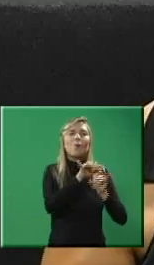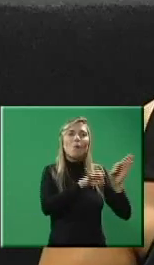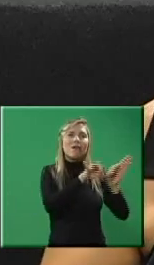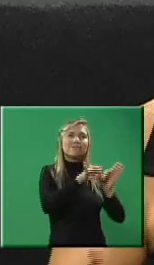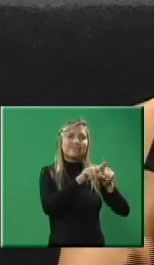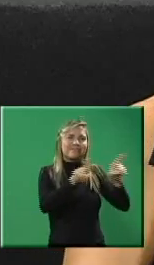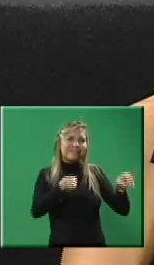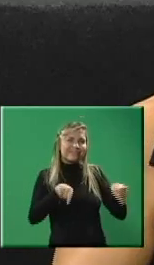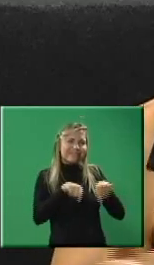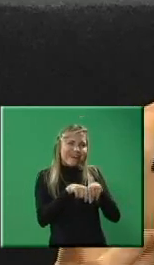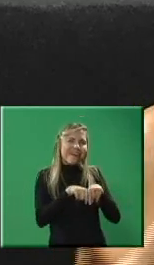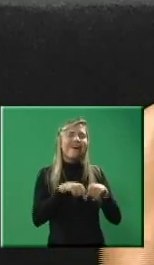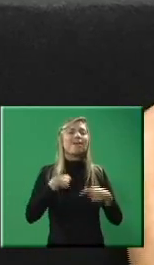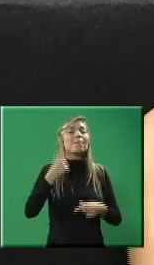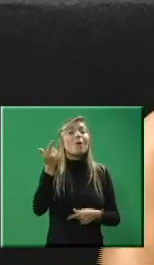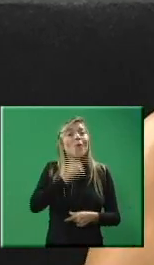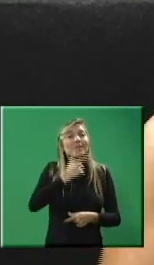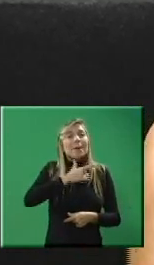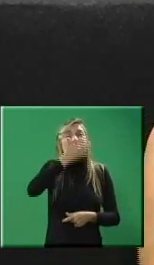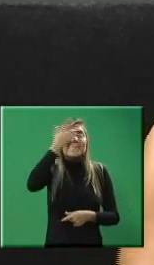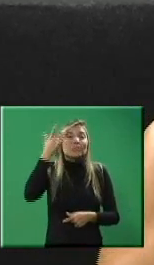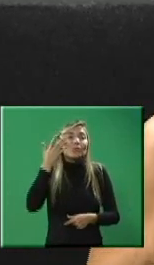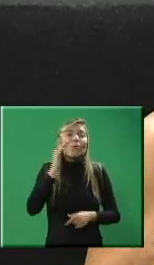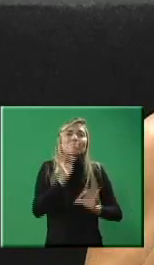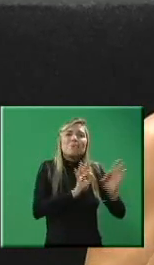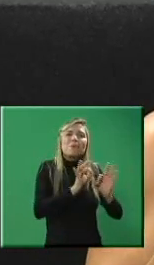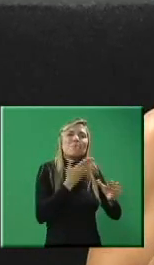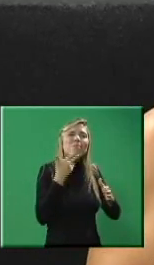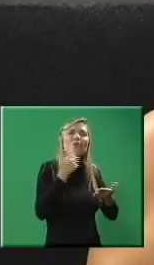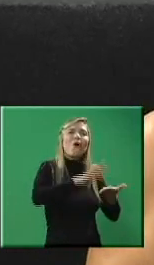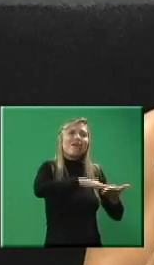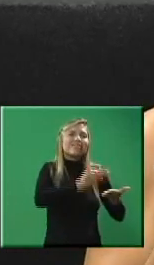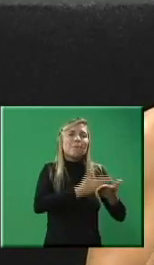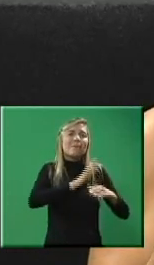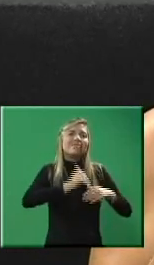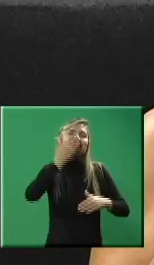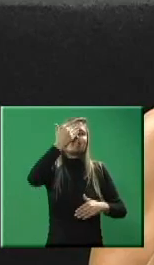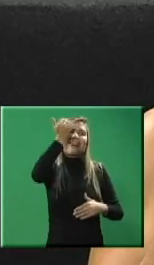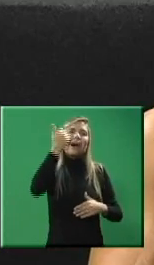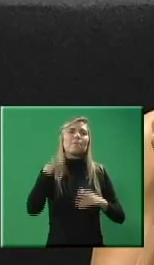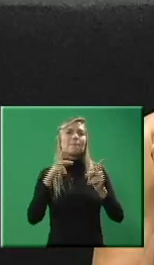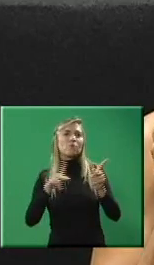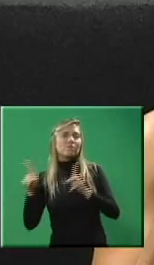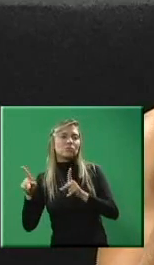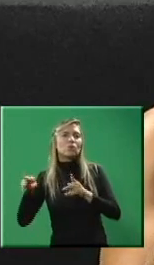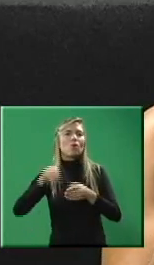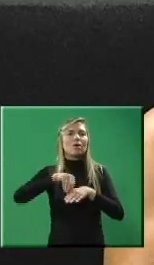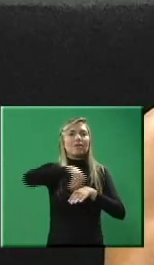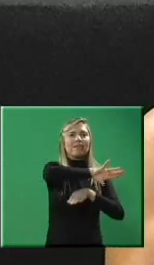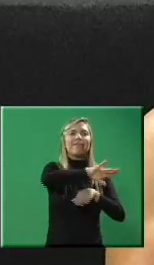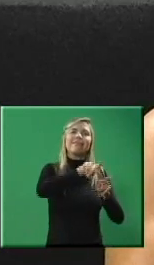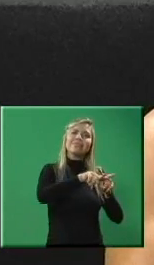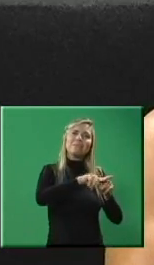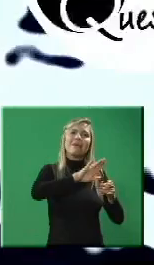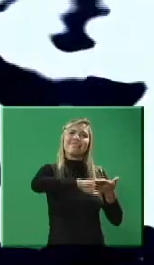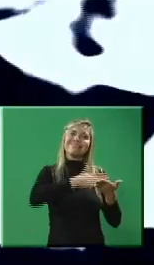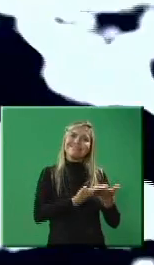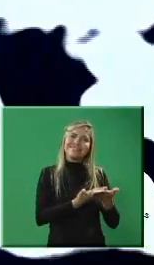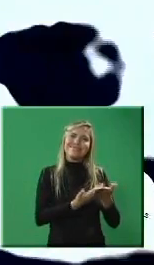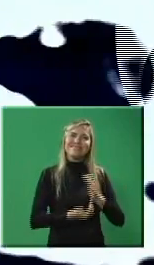de sala de aula, para que haja um trânsito mais facilitado entre professor e entre o intérprete.